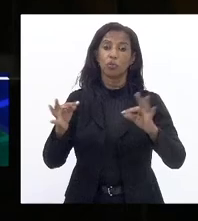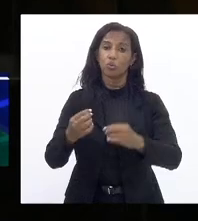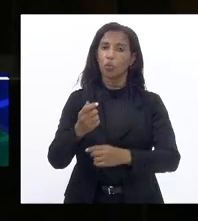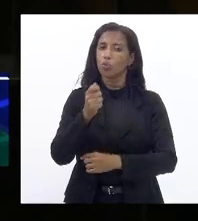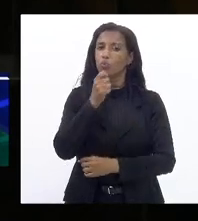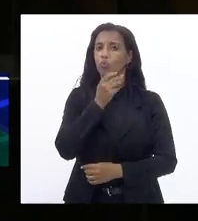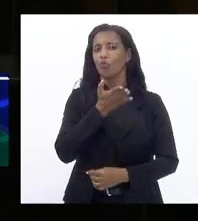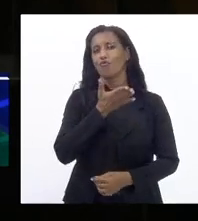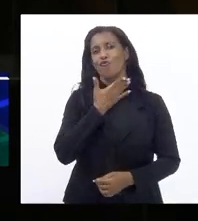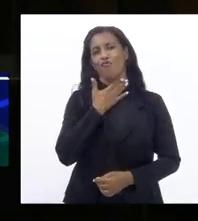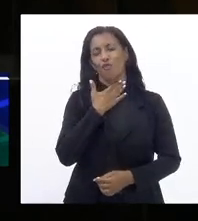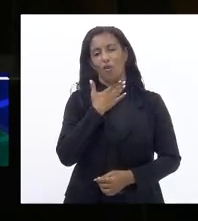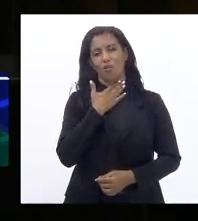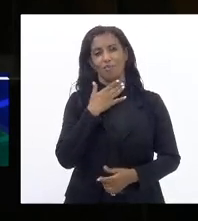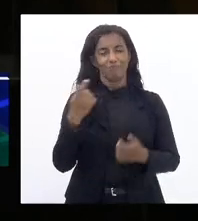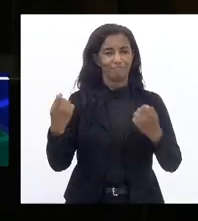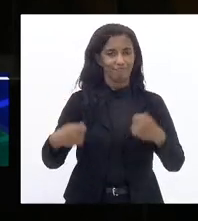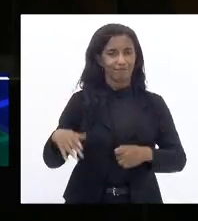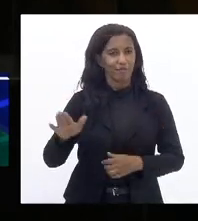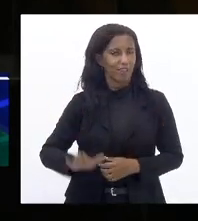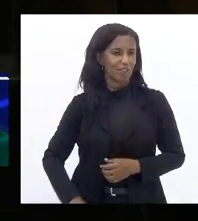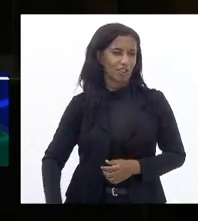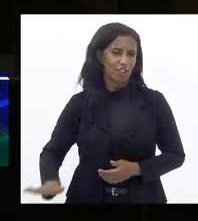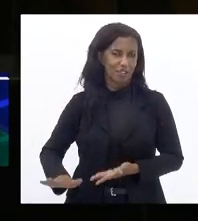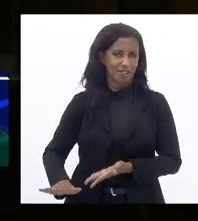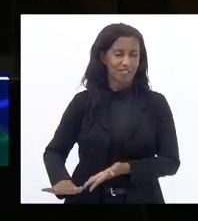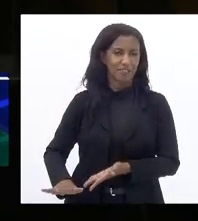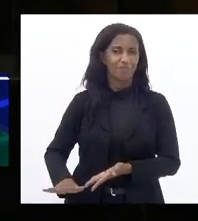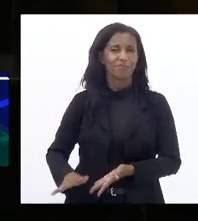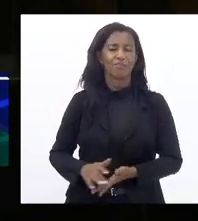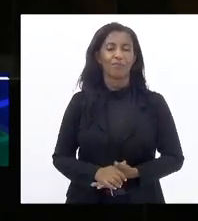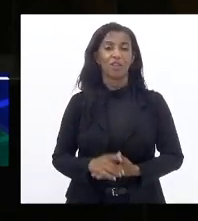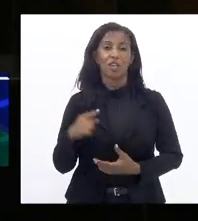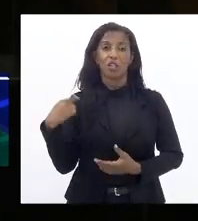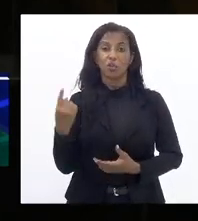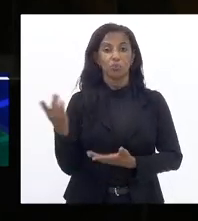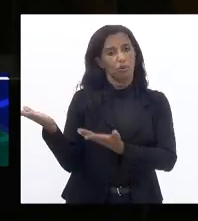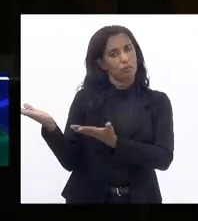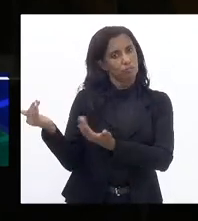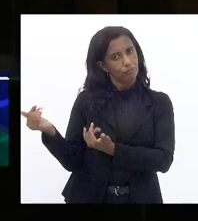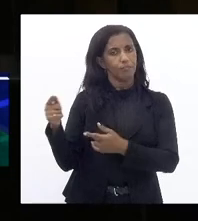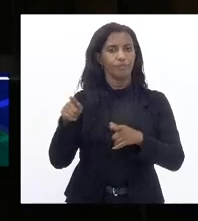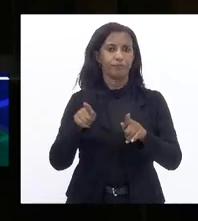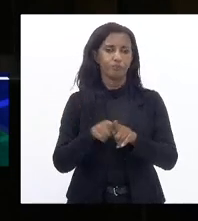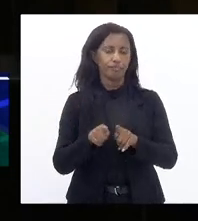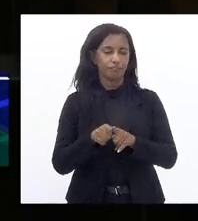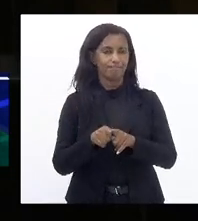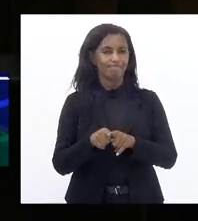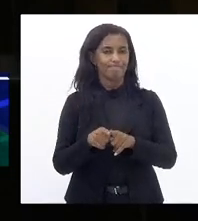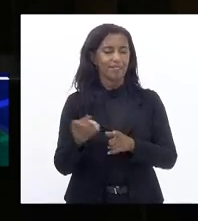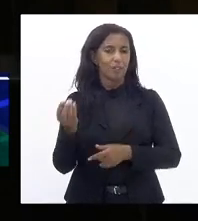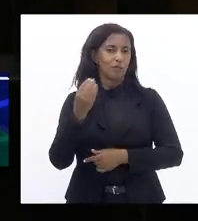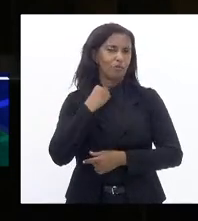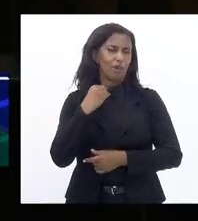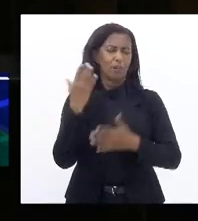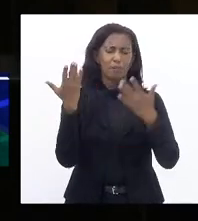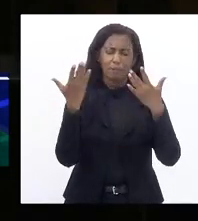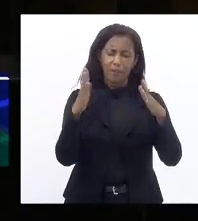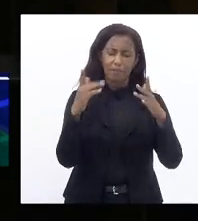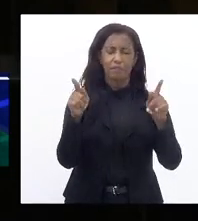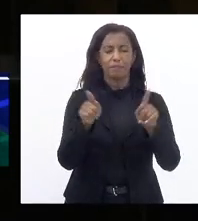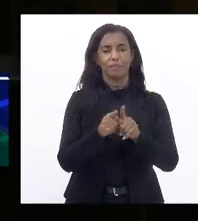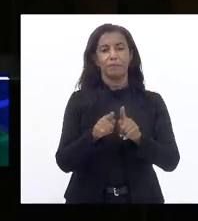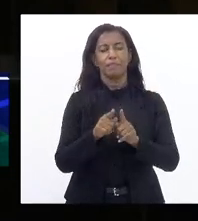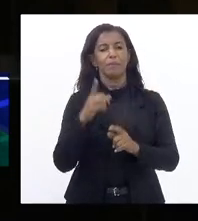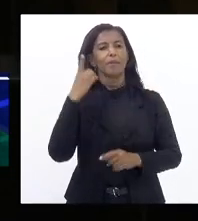têm voz, não é, que são as nossas crianças e os nossos adolescentes, que são vulneráveis. Parabenizar também